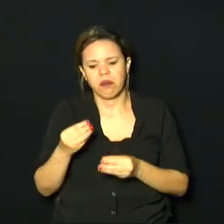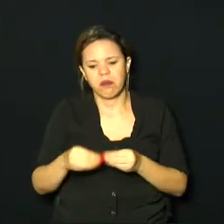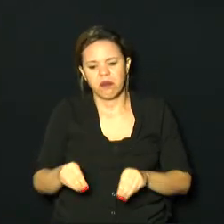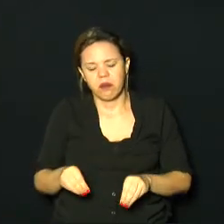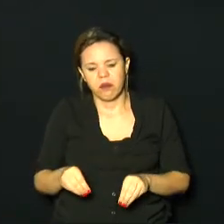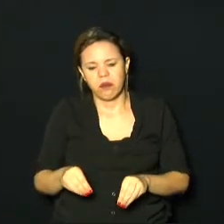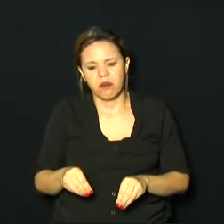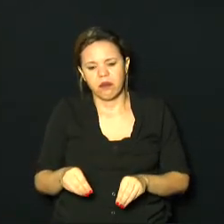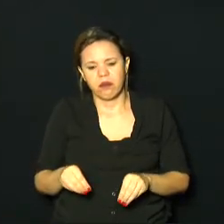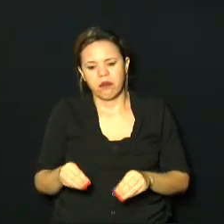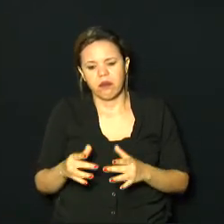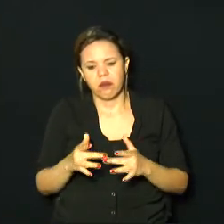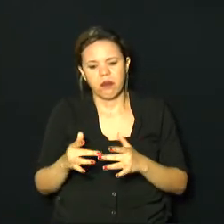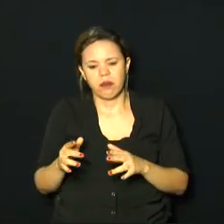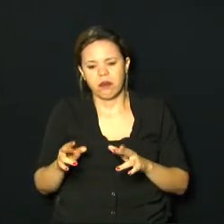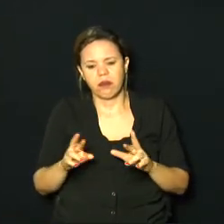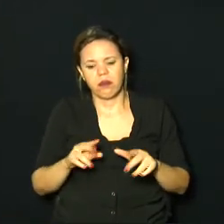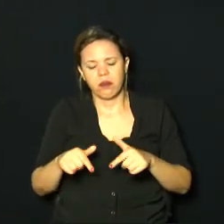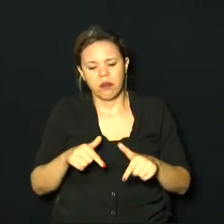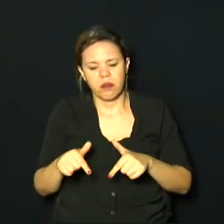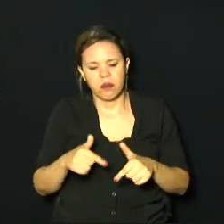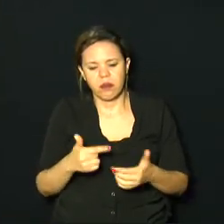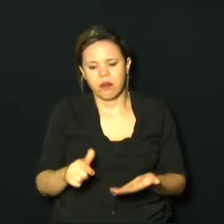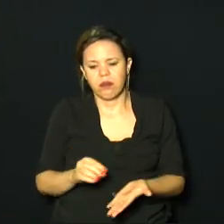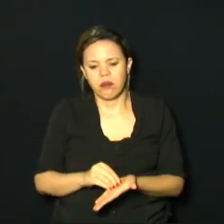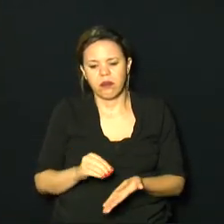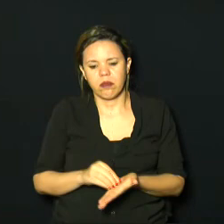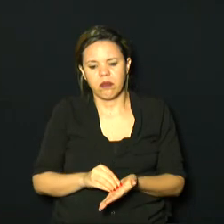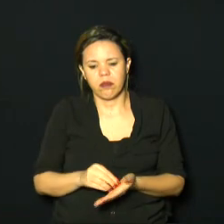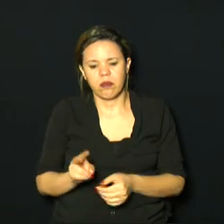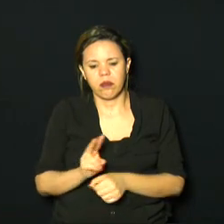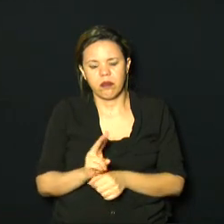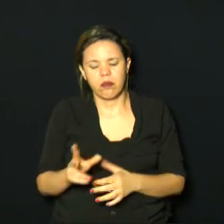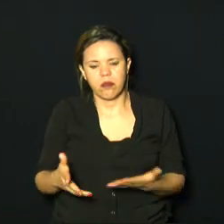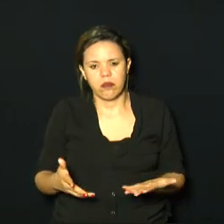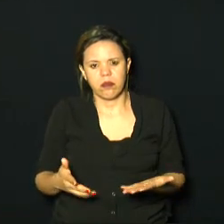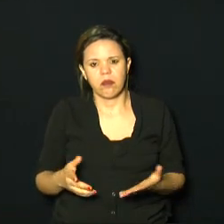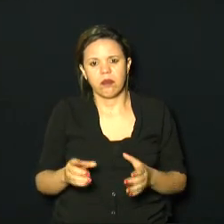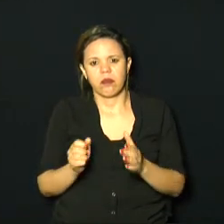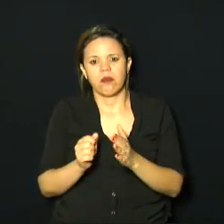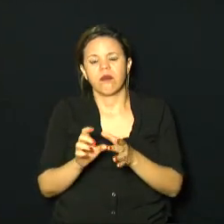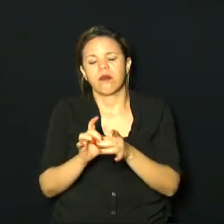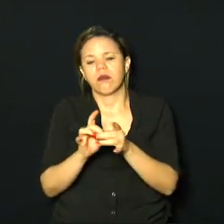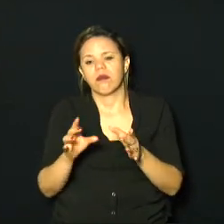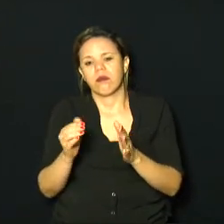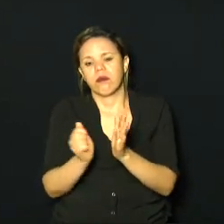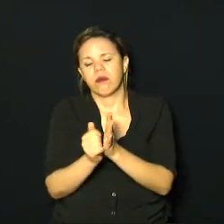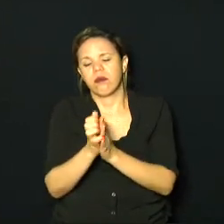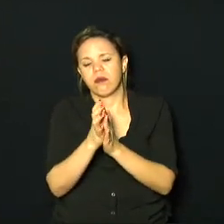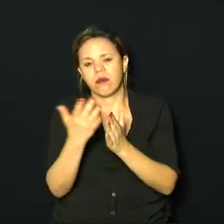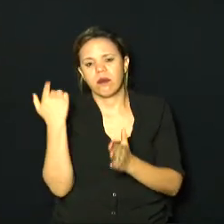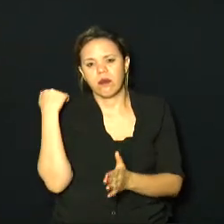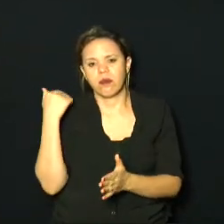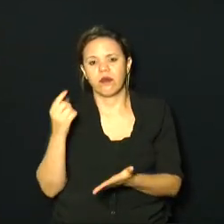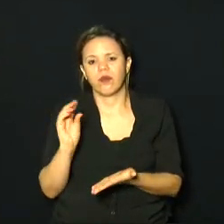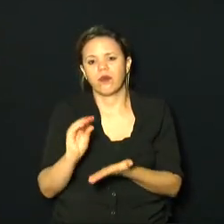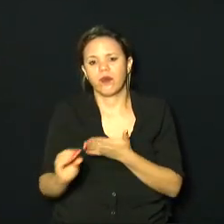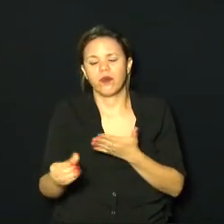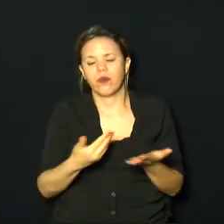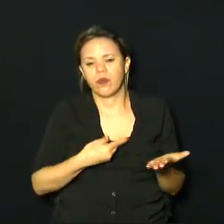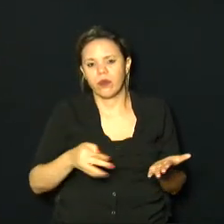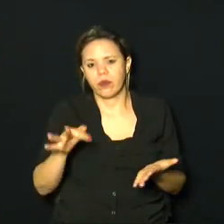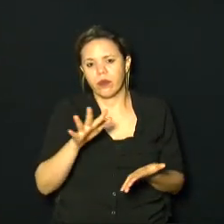precarização das relações de trabalho e a falta de seguridade social, a burocracia, as dificuldades, né, que é a chamada lá, o auxílio emergencial tem